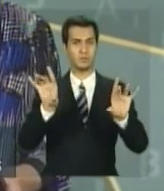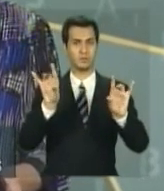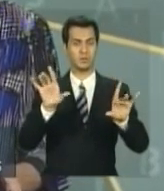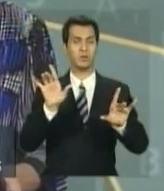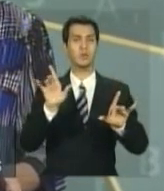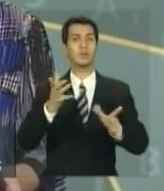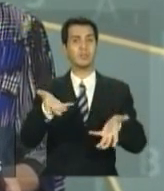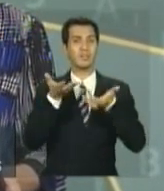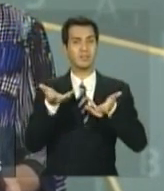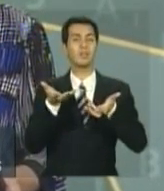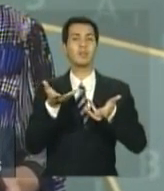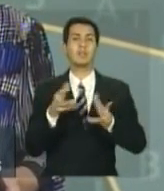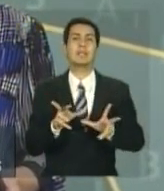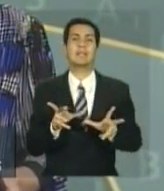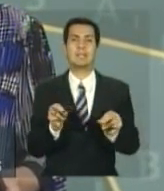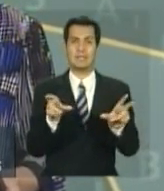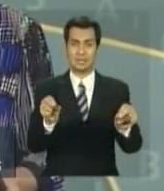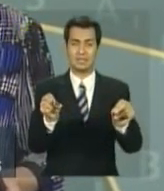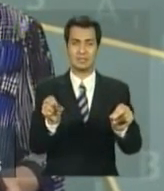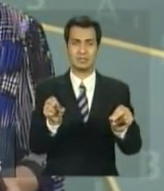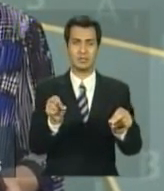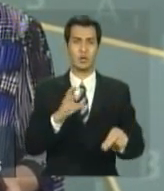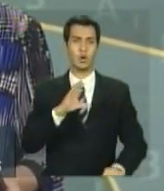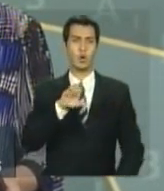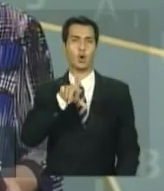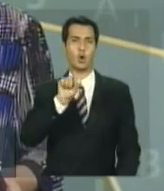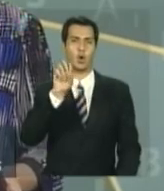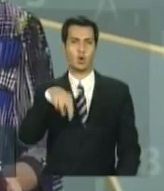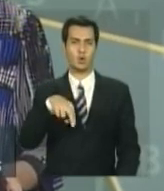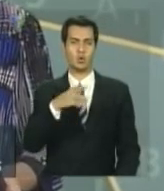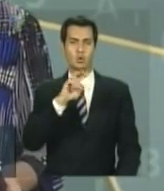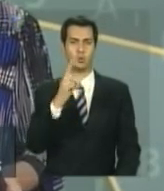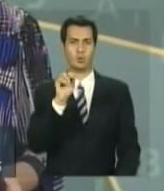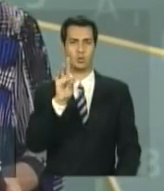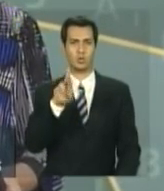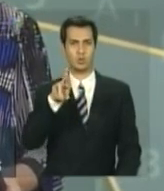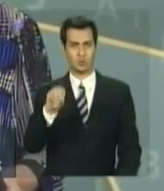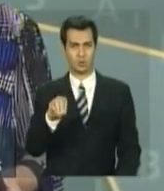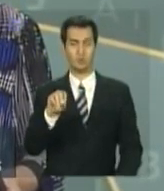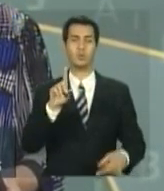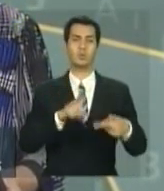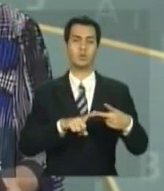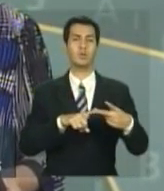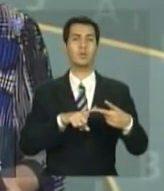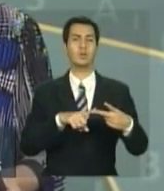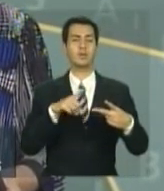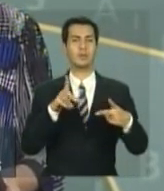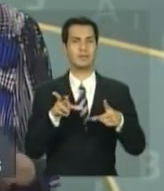de combater o câncer de colo, de útero e de mama, e, ao mesmo tempo,